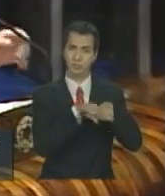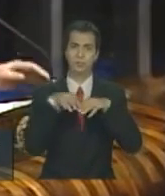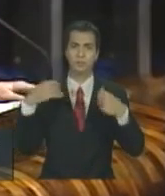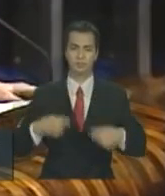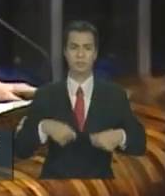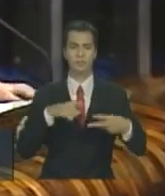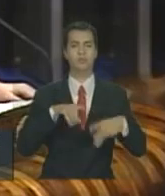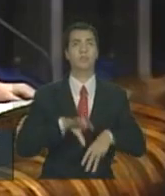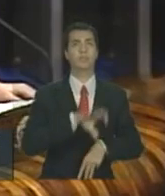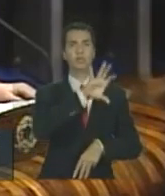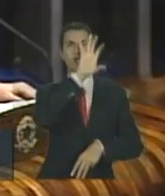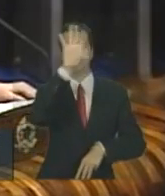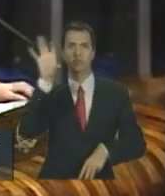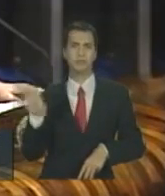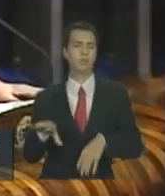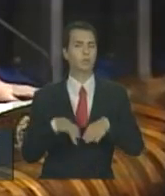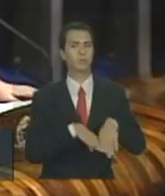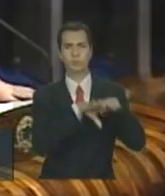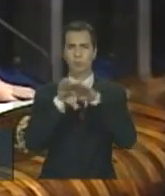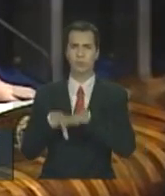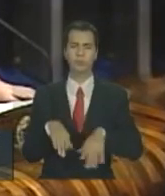regional.